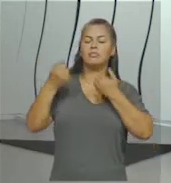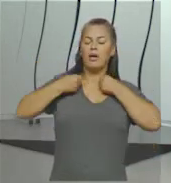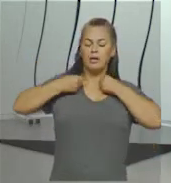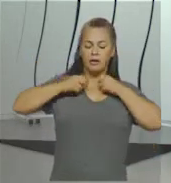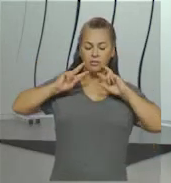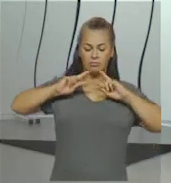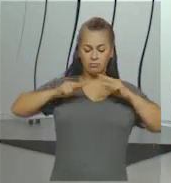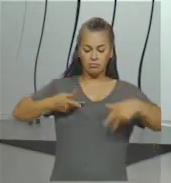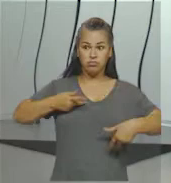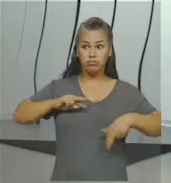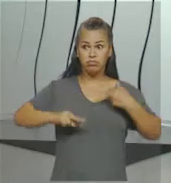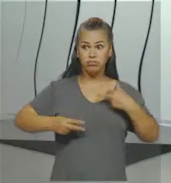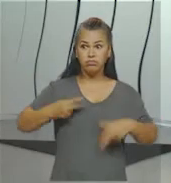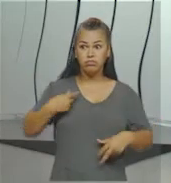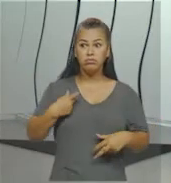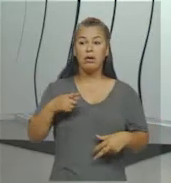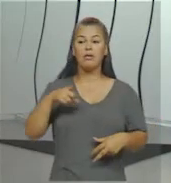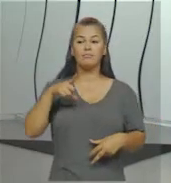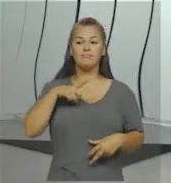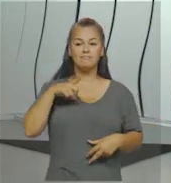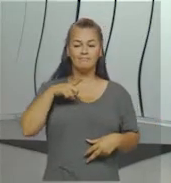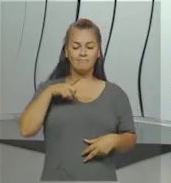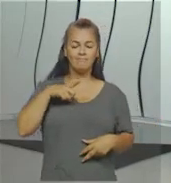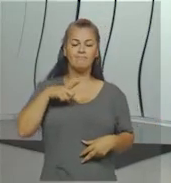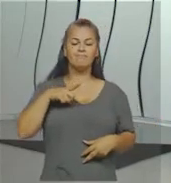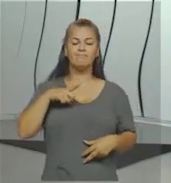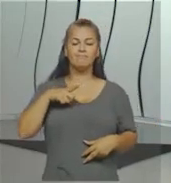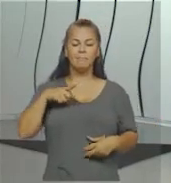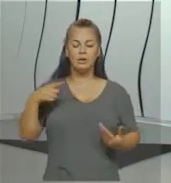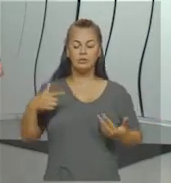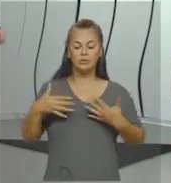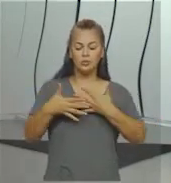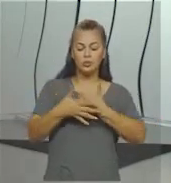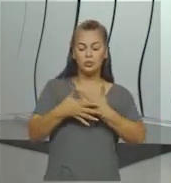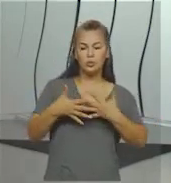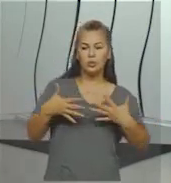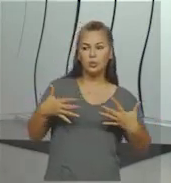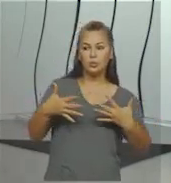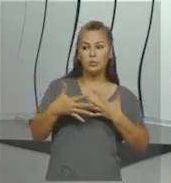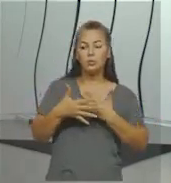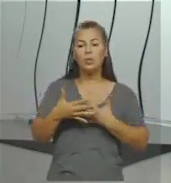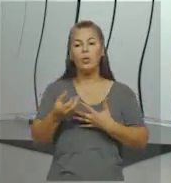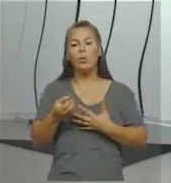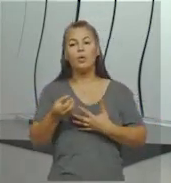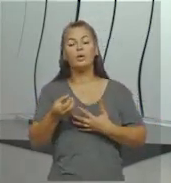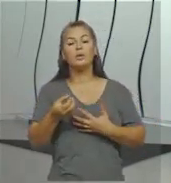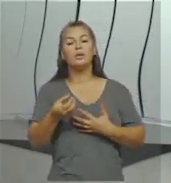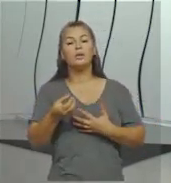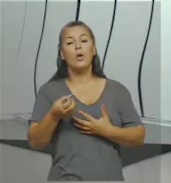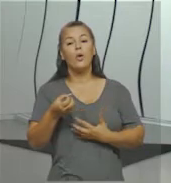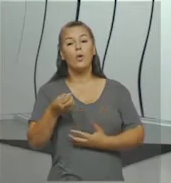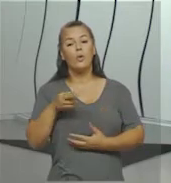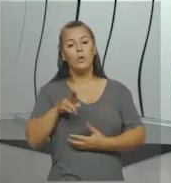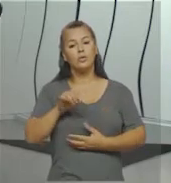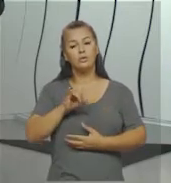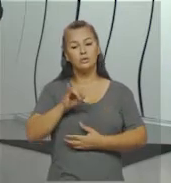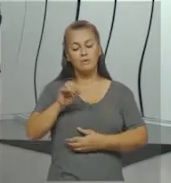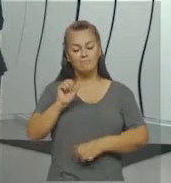ativar aqui esses receptores, tá? Ou ativar, né, que é uma droga agonista, ou então ela